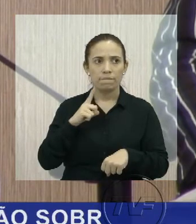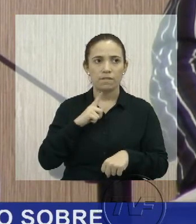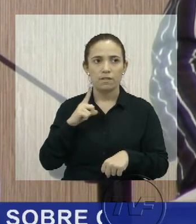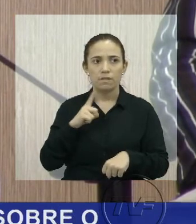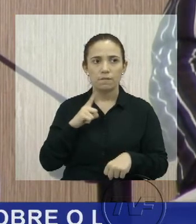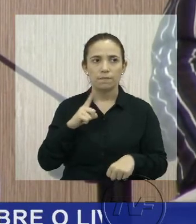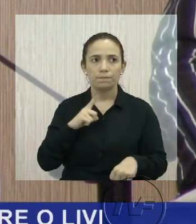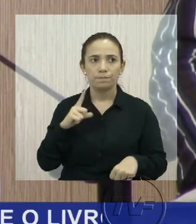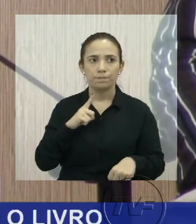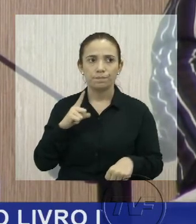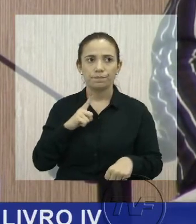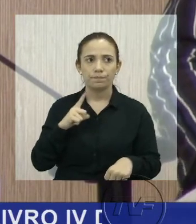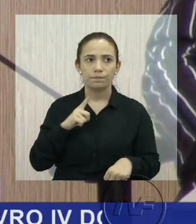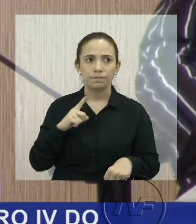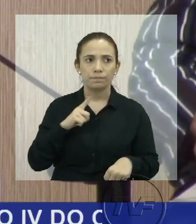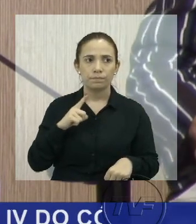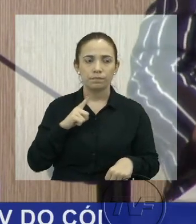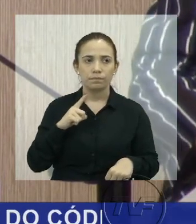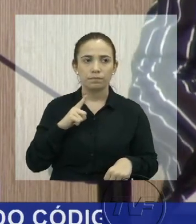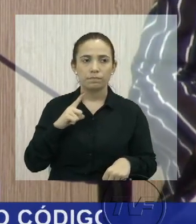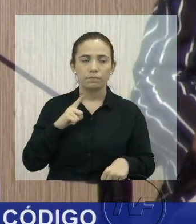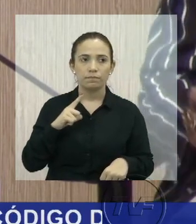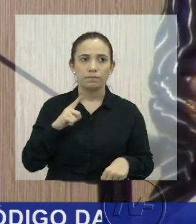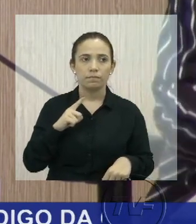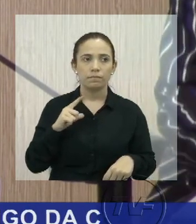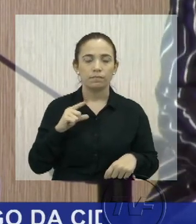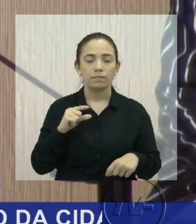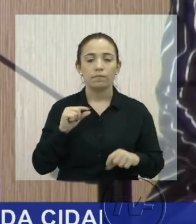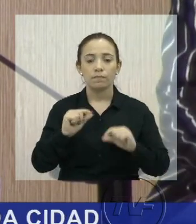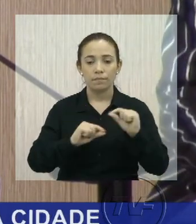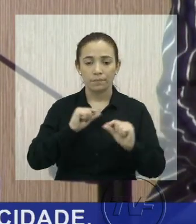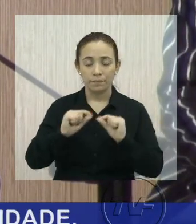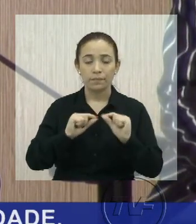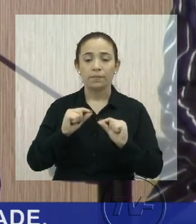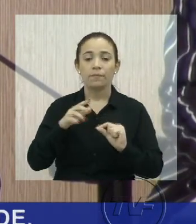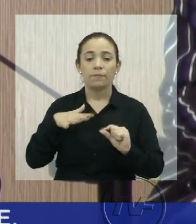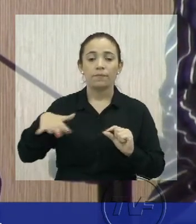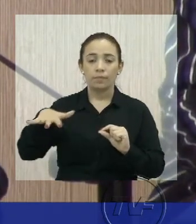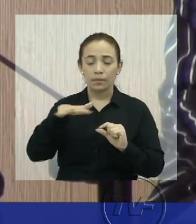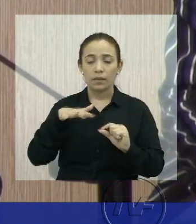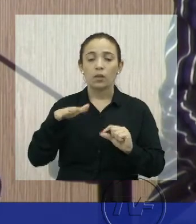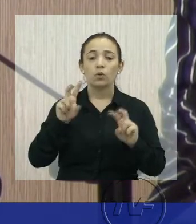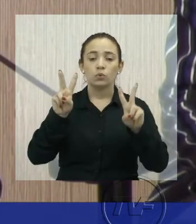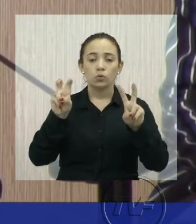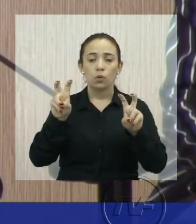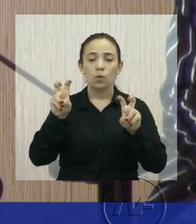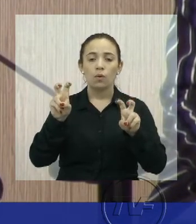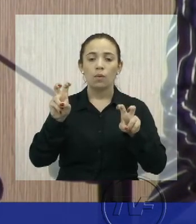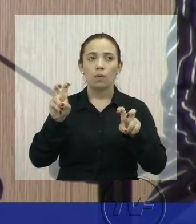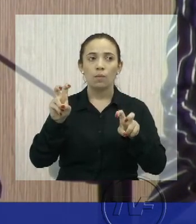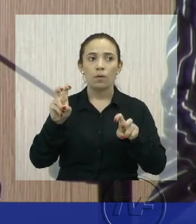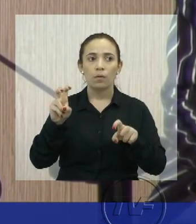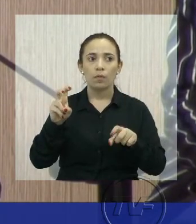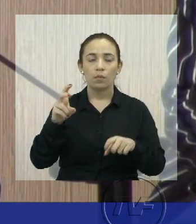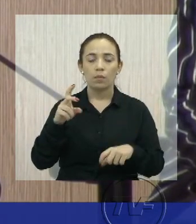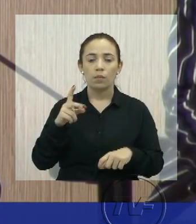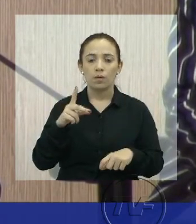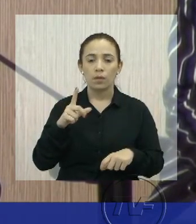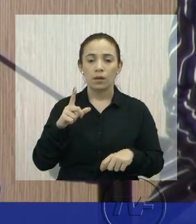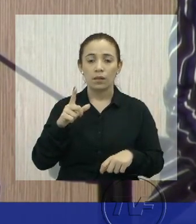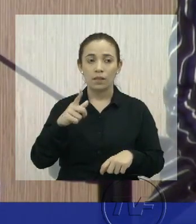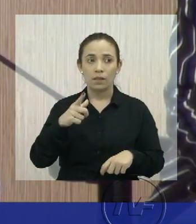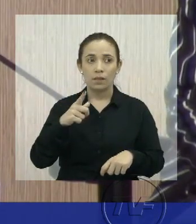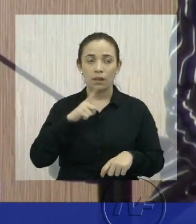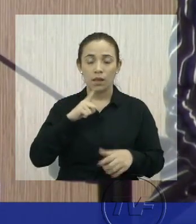pode ser encaminhado esse pedido requerido ao gabinete do prefeito. Em relação ao termo poder de polícia administrativa, é porque é um termo